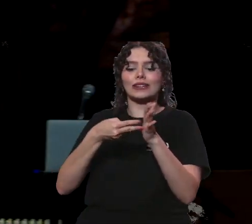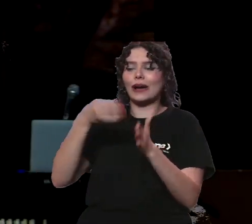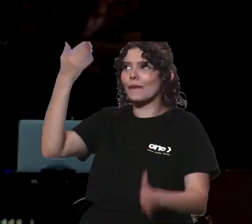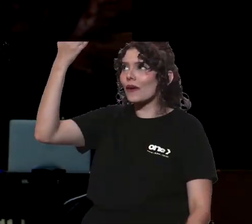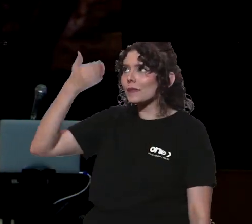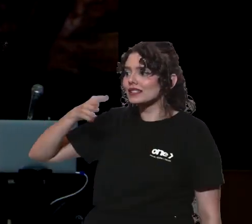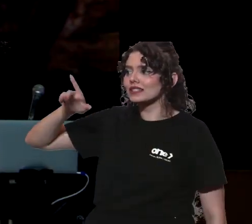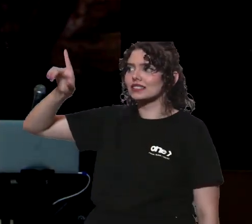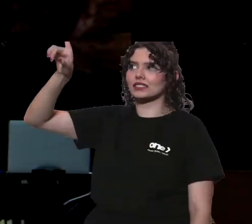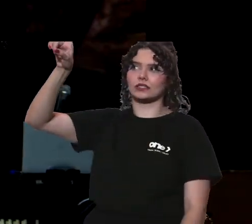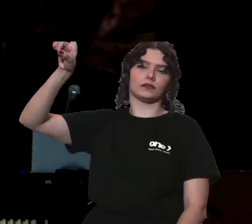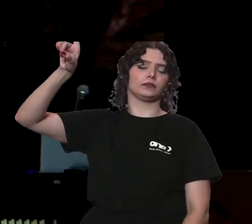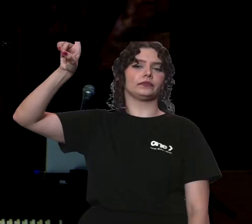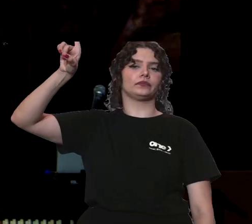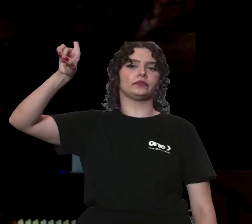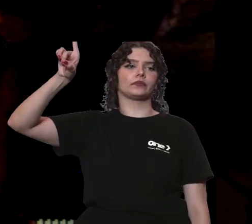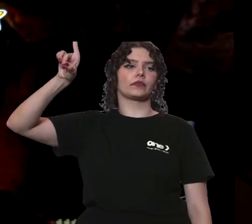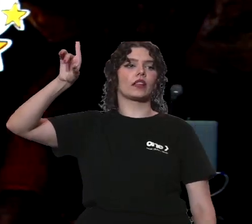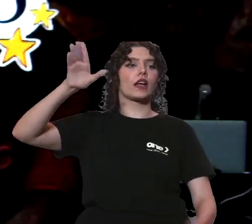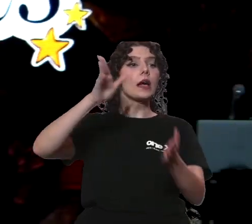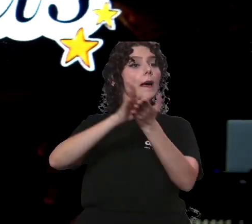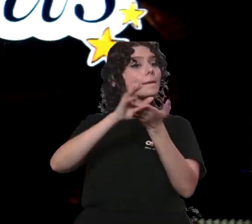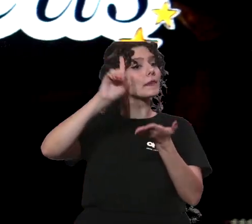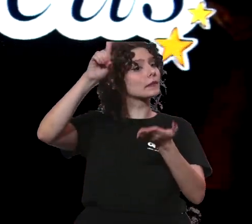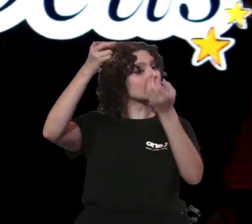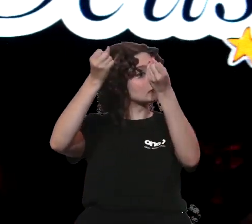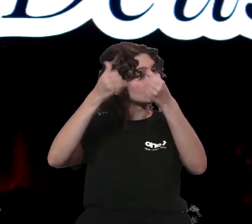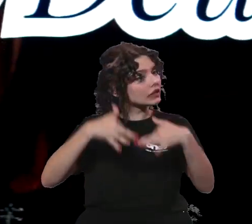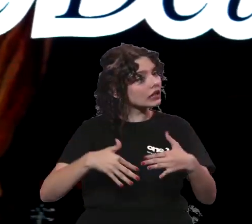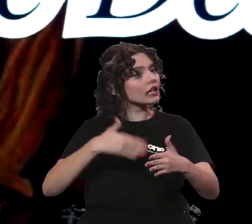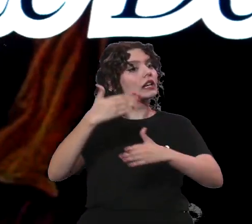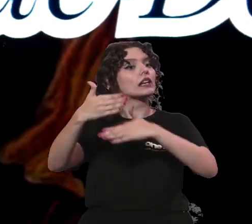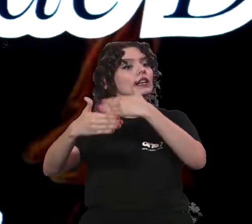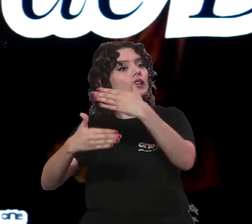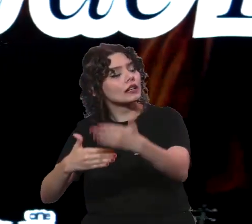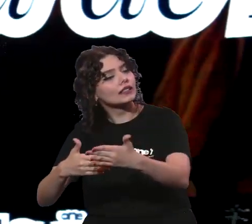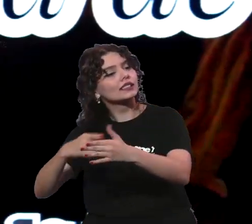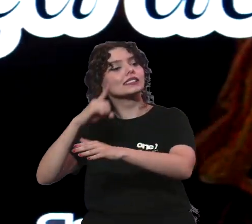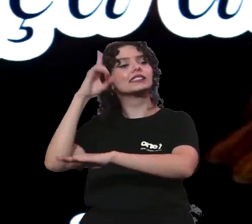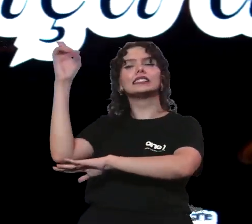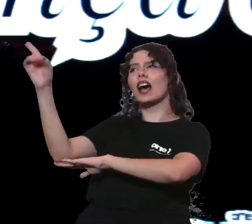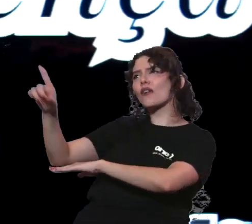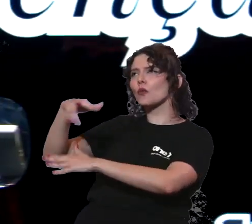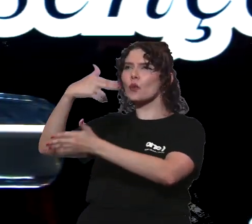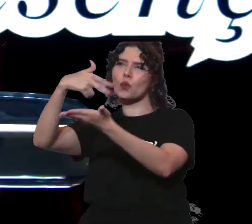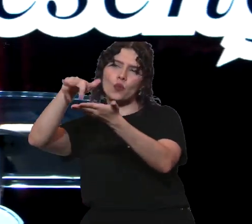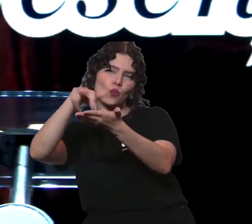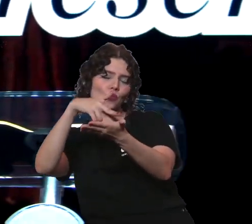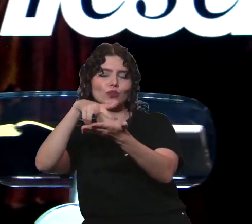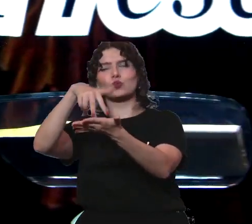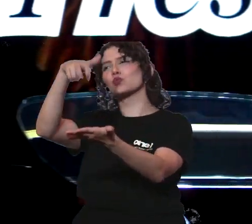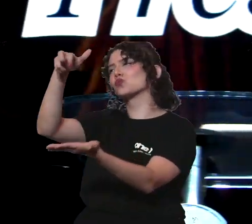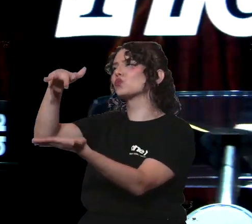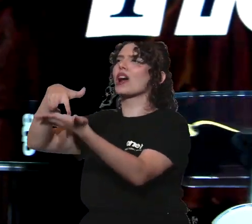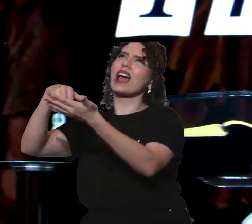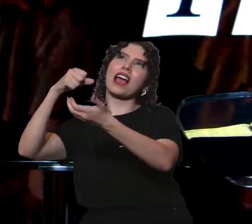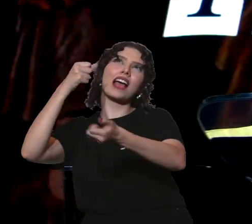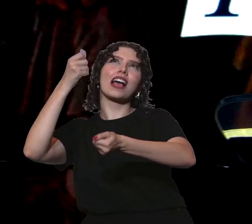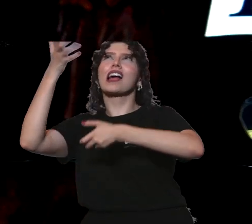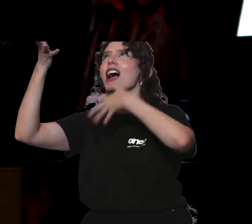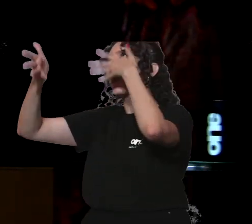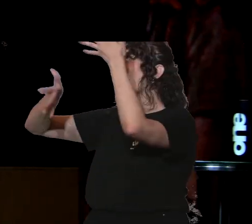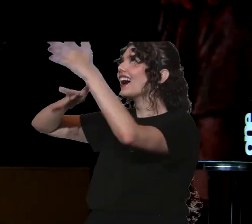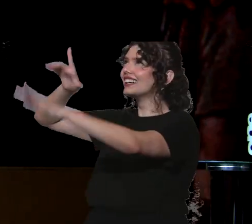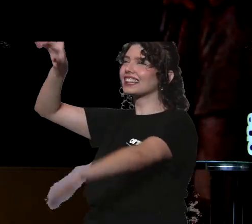de Deus. E aí a Bíblia diz que depois de tudo isso, ele está lá dançando, pulando na presença de Deus, estava cantando Deus da